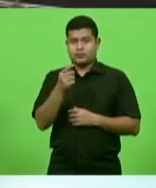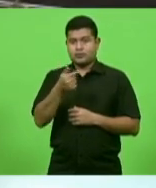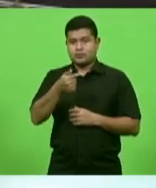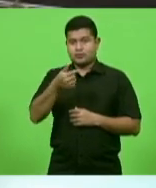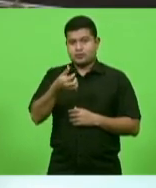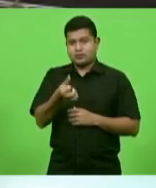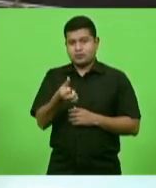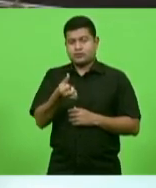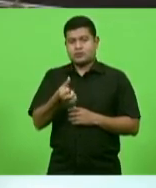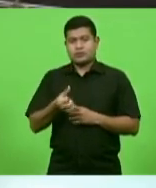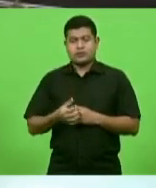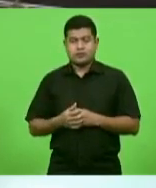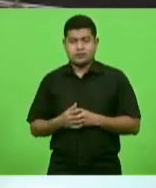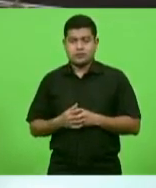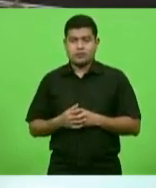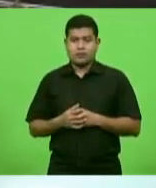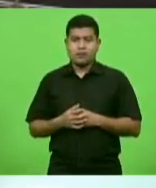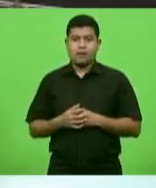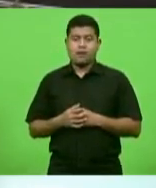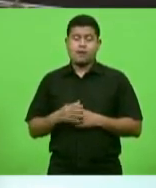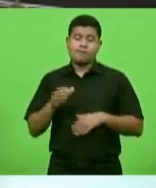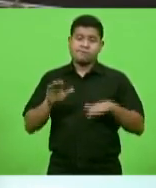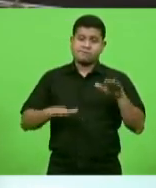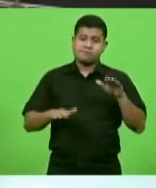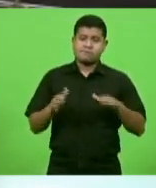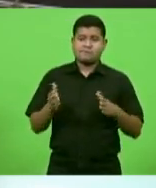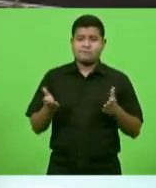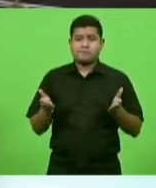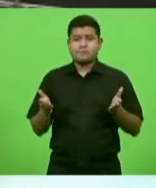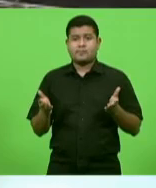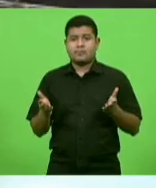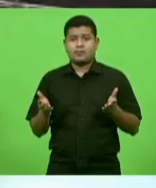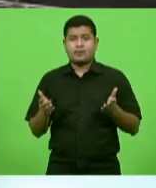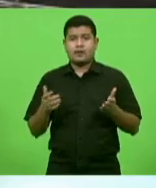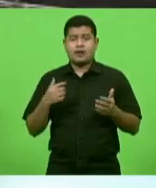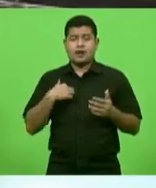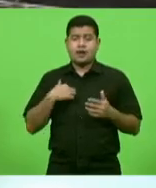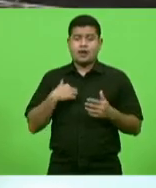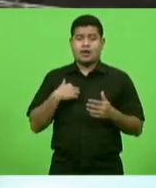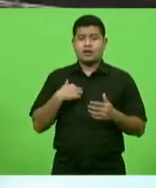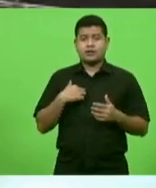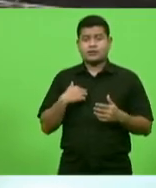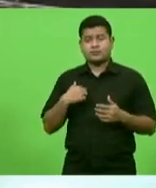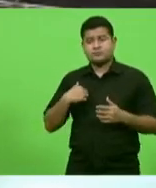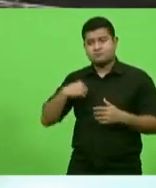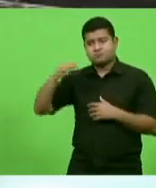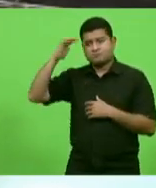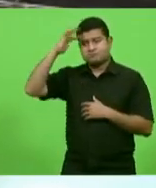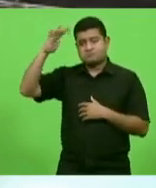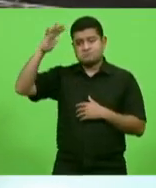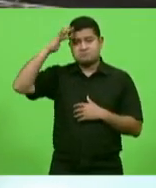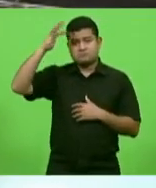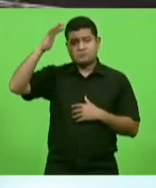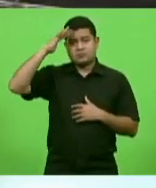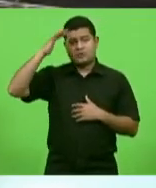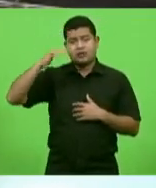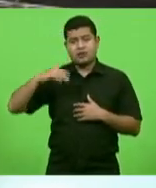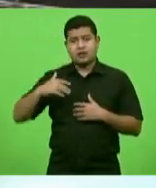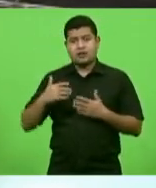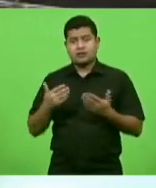é/76 e às vezes é eu fiquei até pensando Nessas